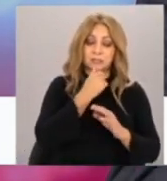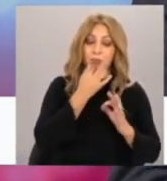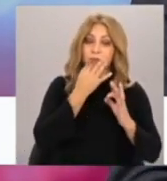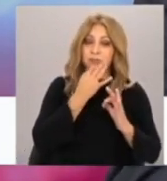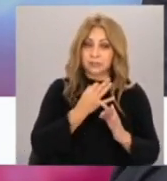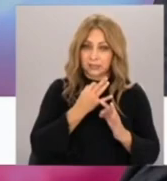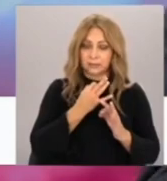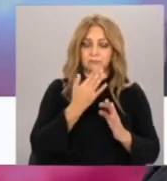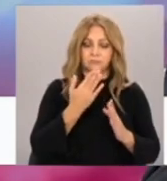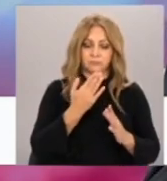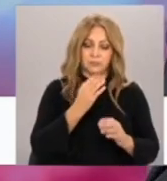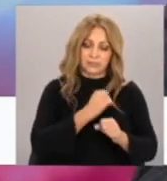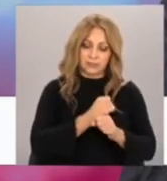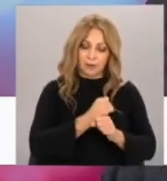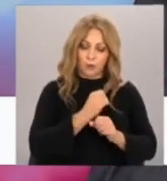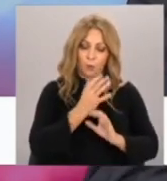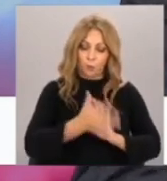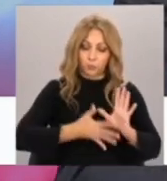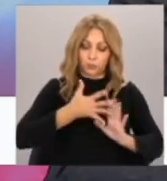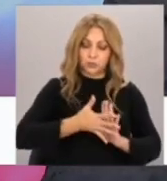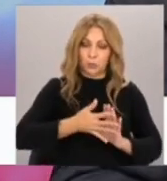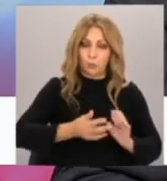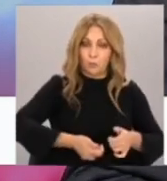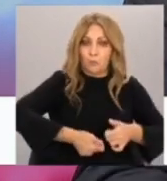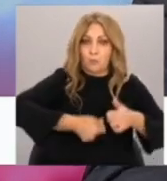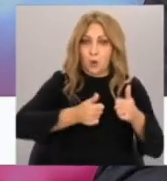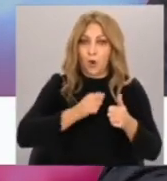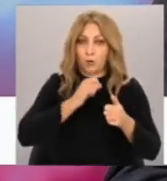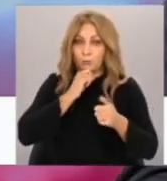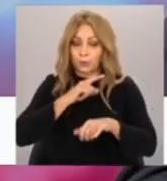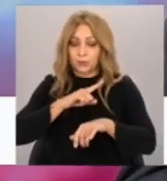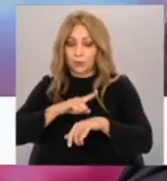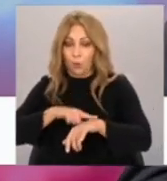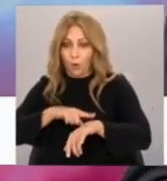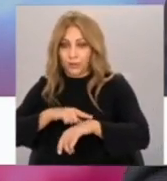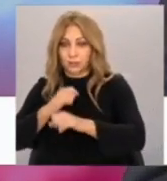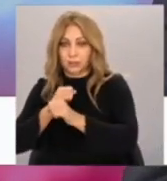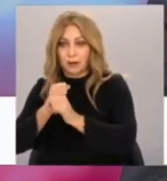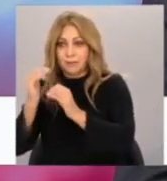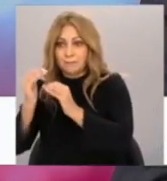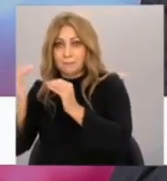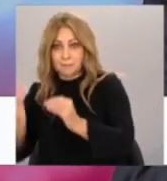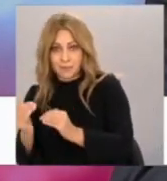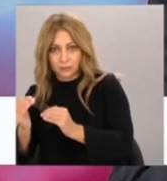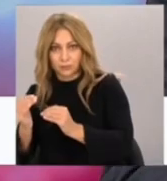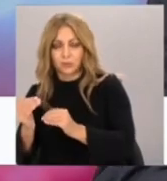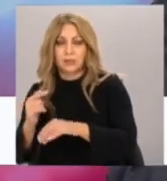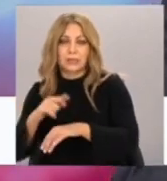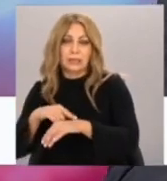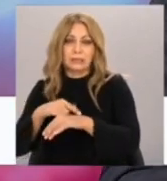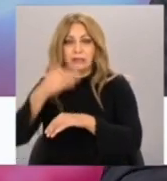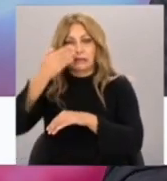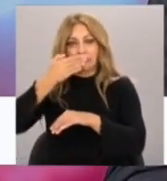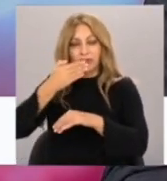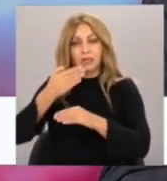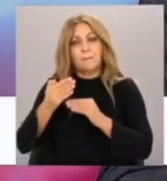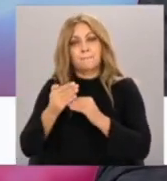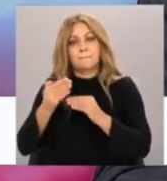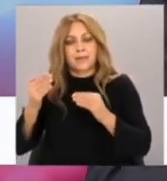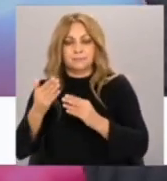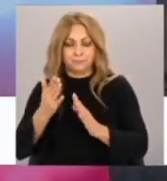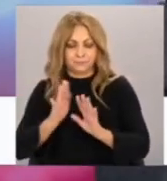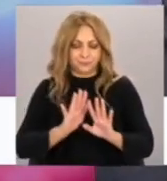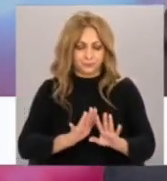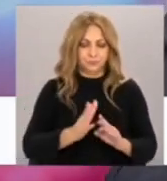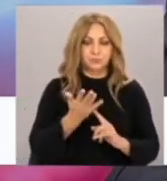produtividade em relação à incorporação do conhecimento Ciência e Tecnologia deixe-me pegar um exemplo das Universidades fato o primeiro investimento da iniciativa